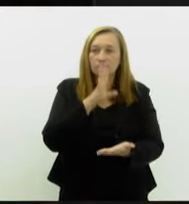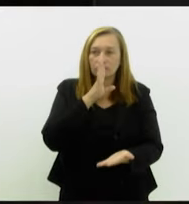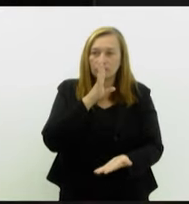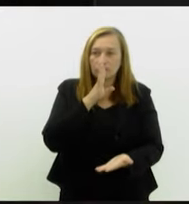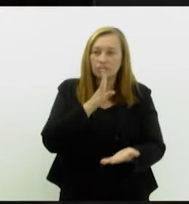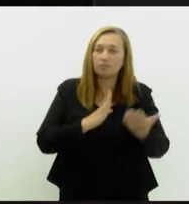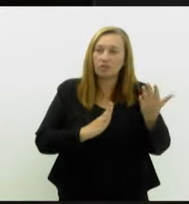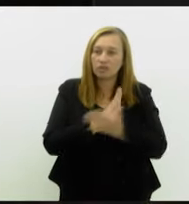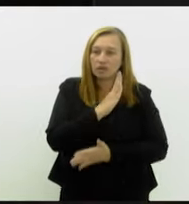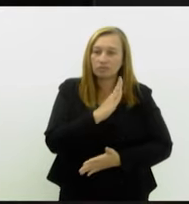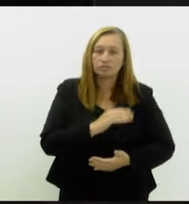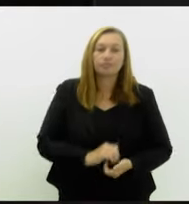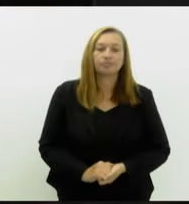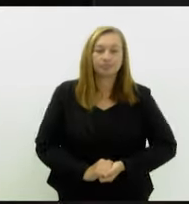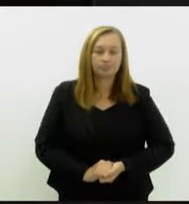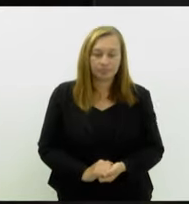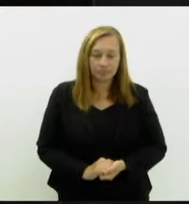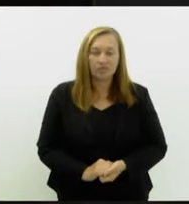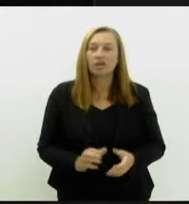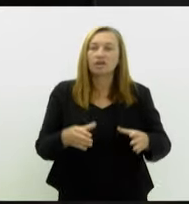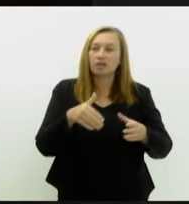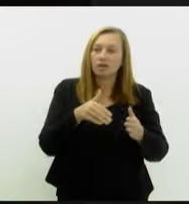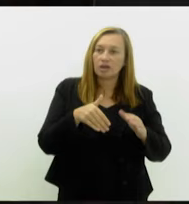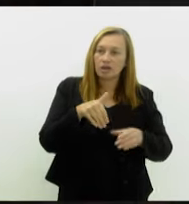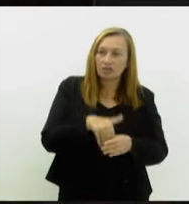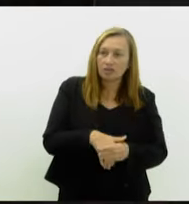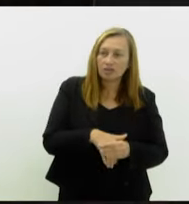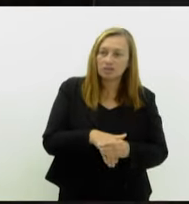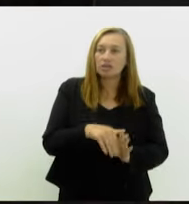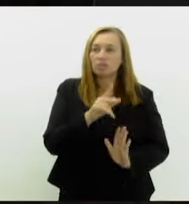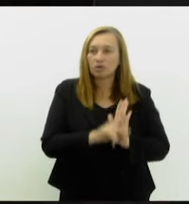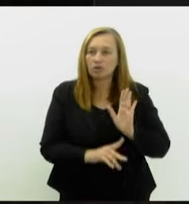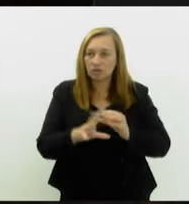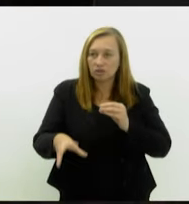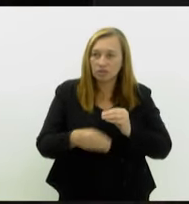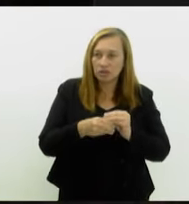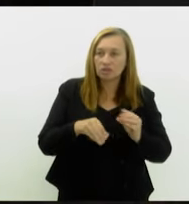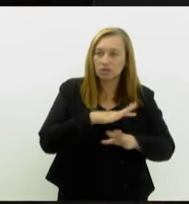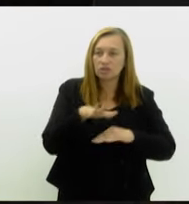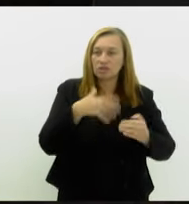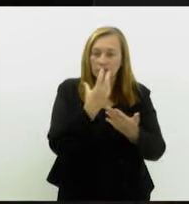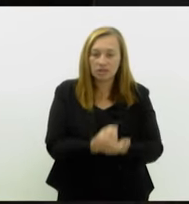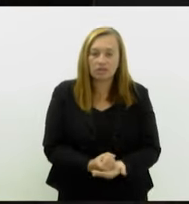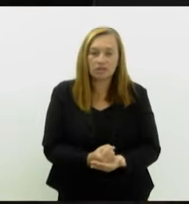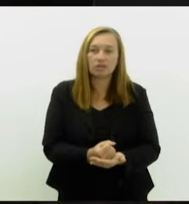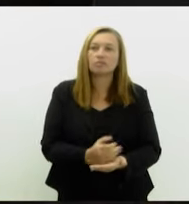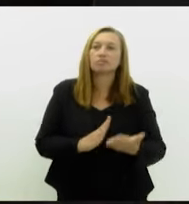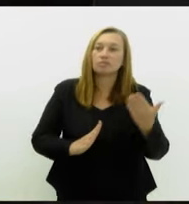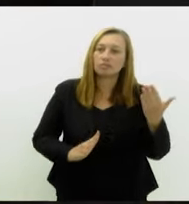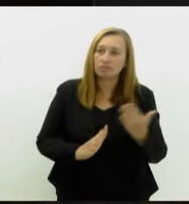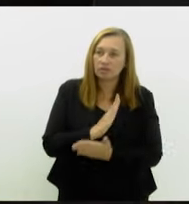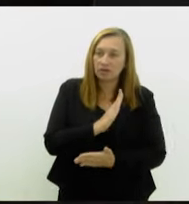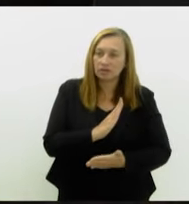estão. Aprovado. Em votação, o projeto assim emendado. Os senhores que aprovam permaneçam